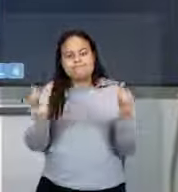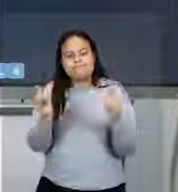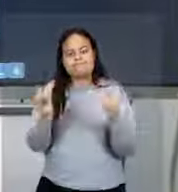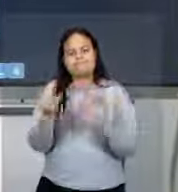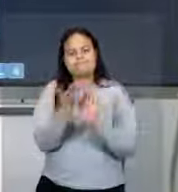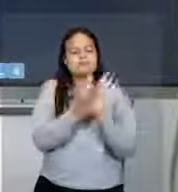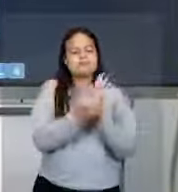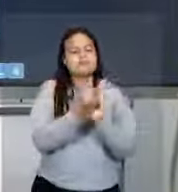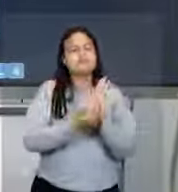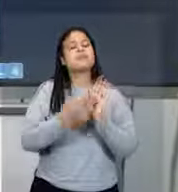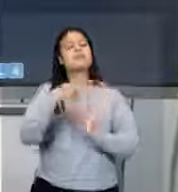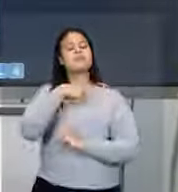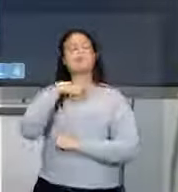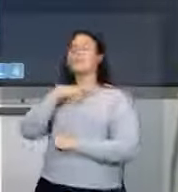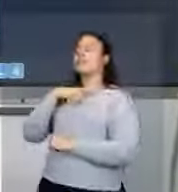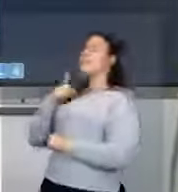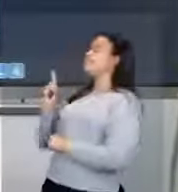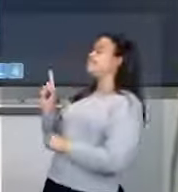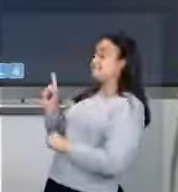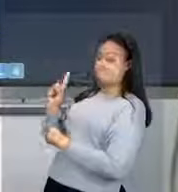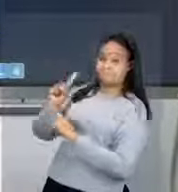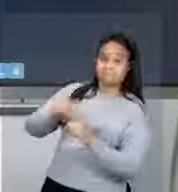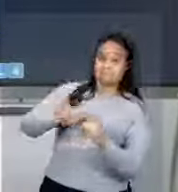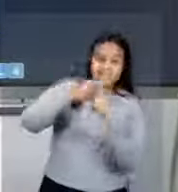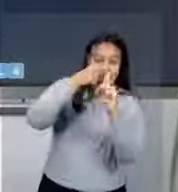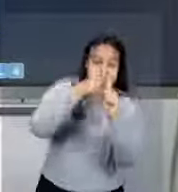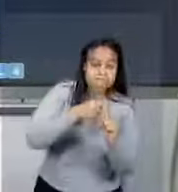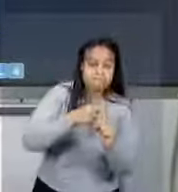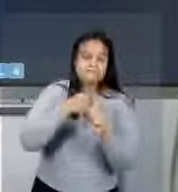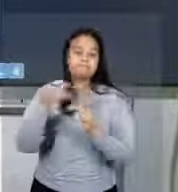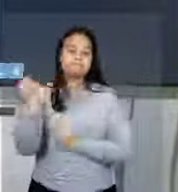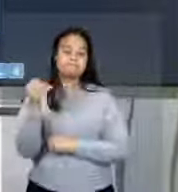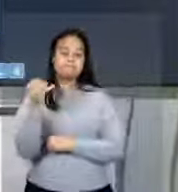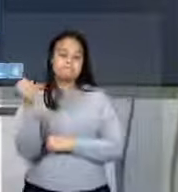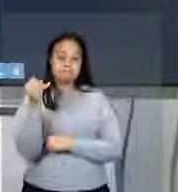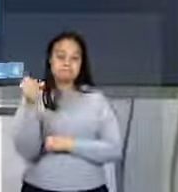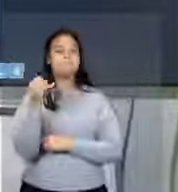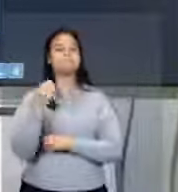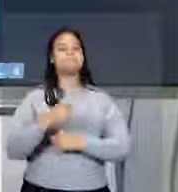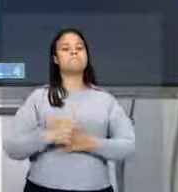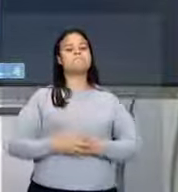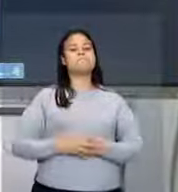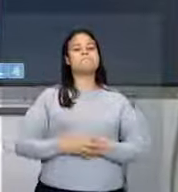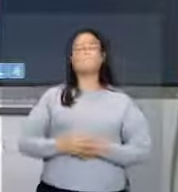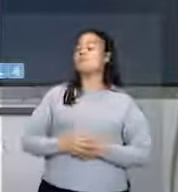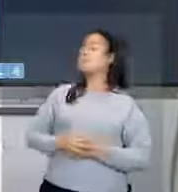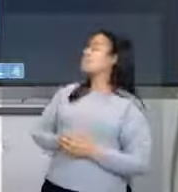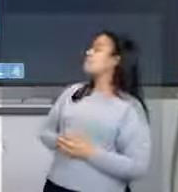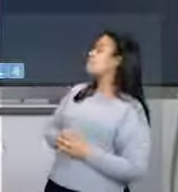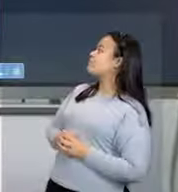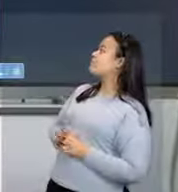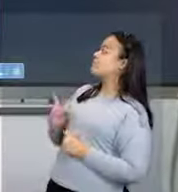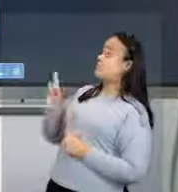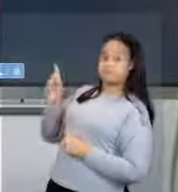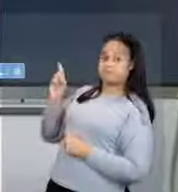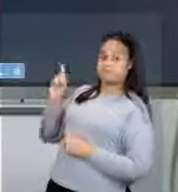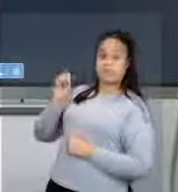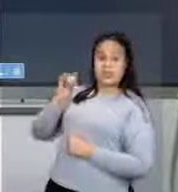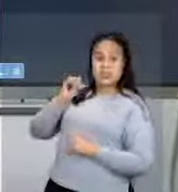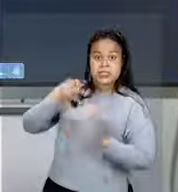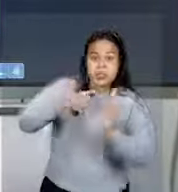representados os seus polos, positivo e negativo. Ao ligarmos a chave